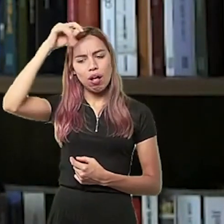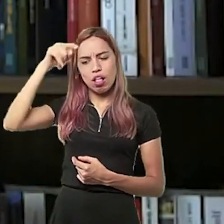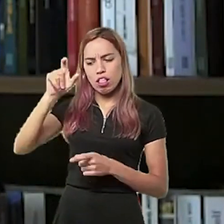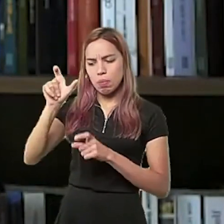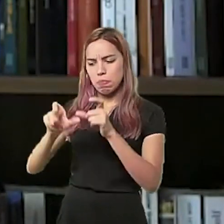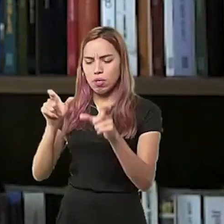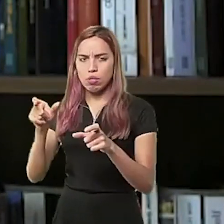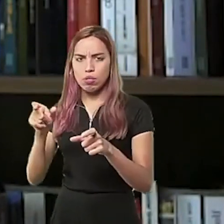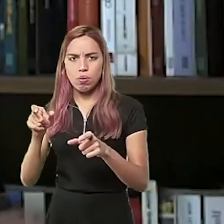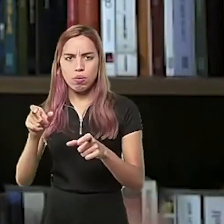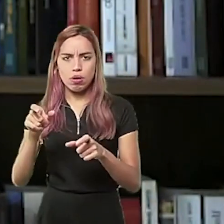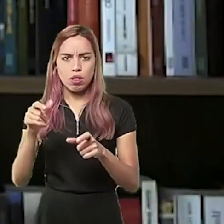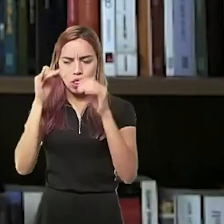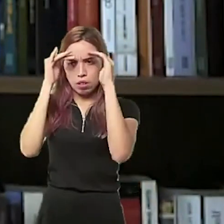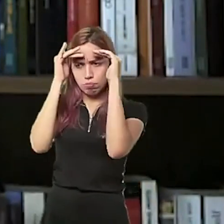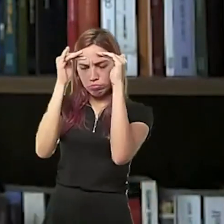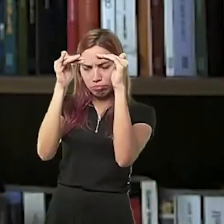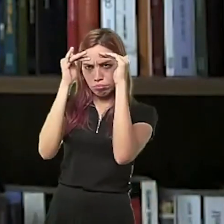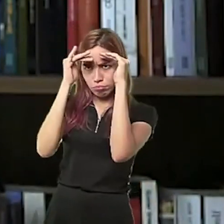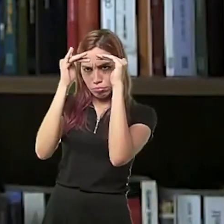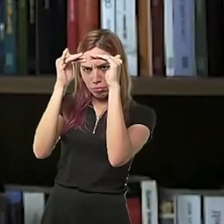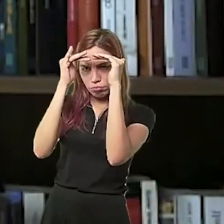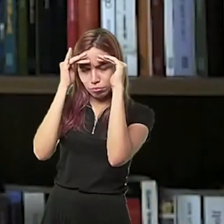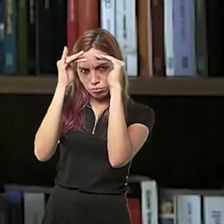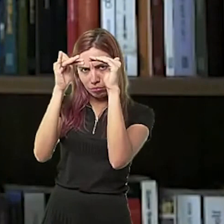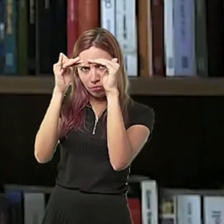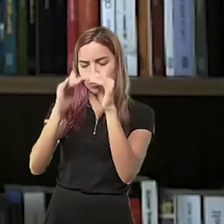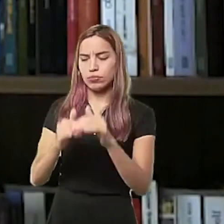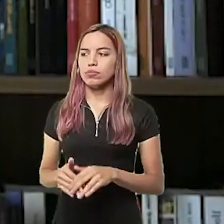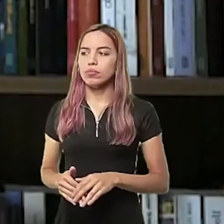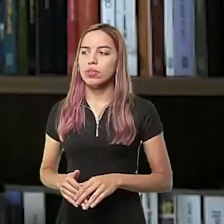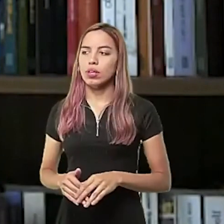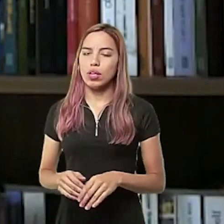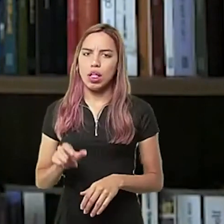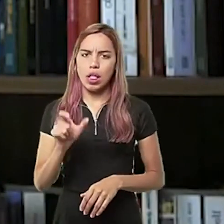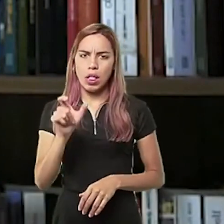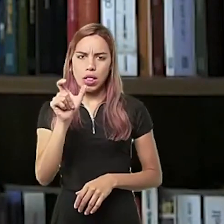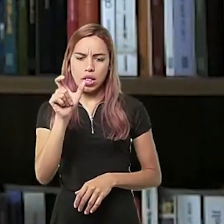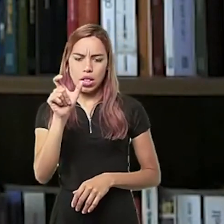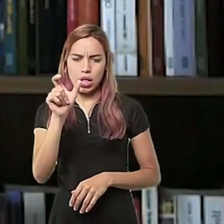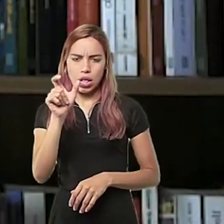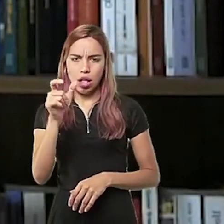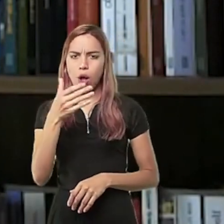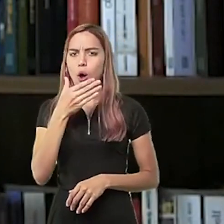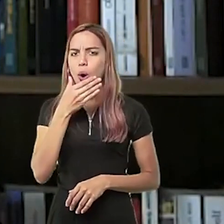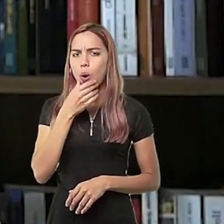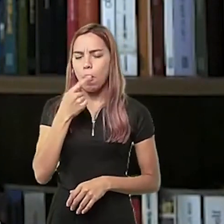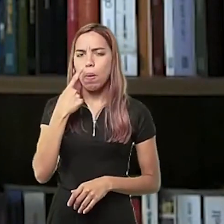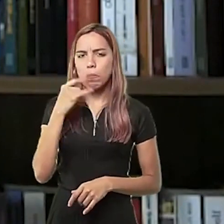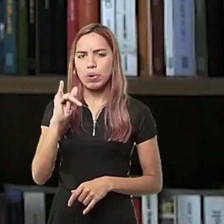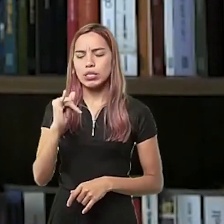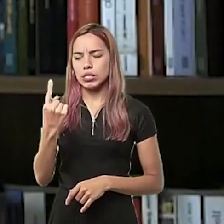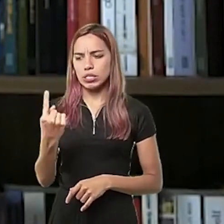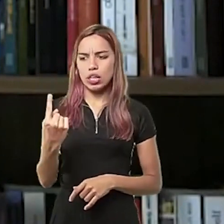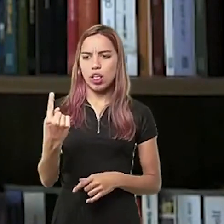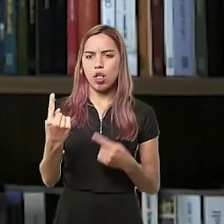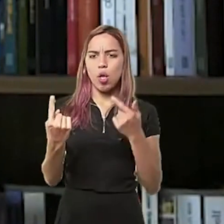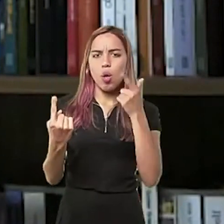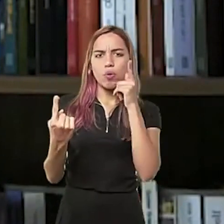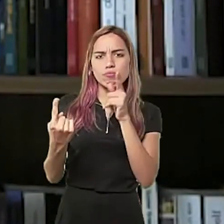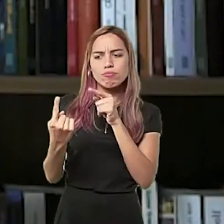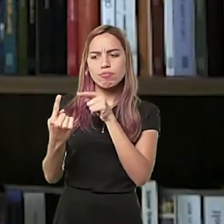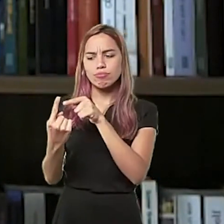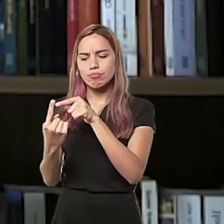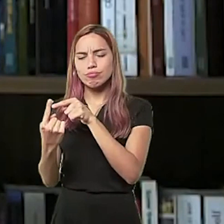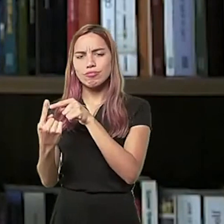né? Ele consegue conduzir os interesses coletivos de uma maneira muito particular, porque ele